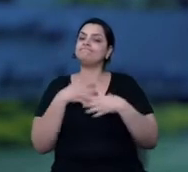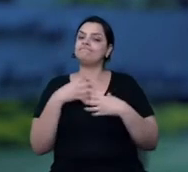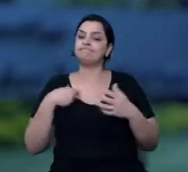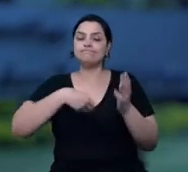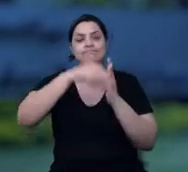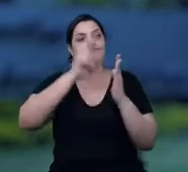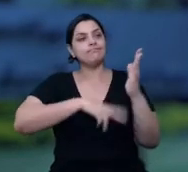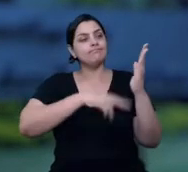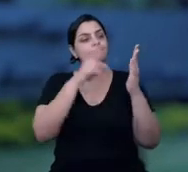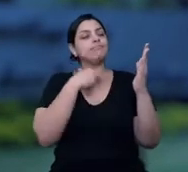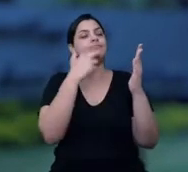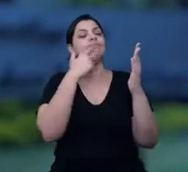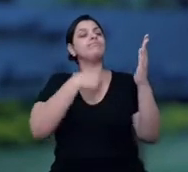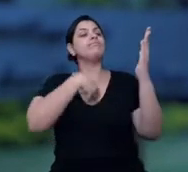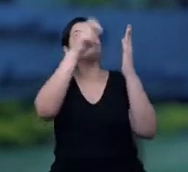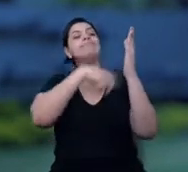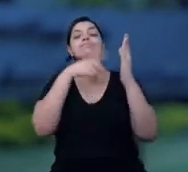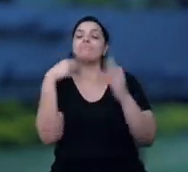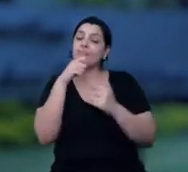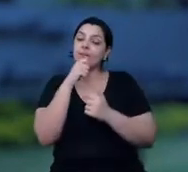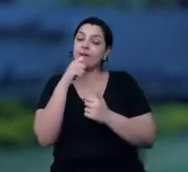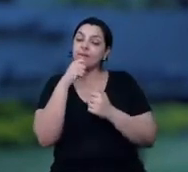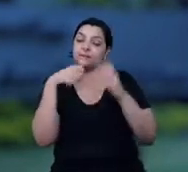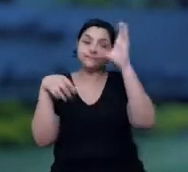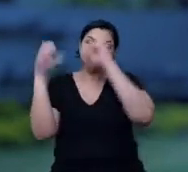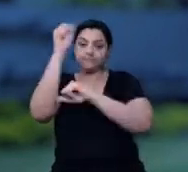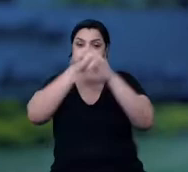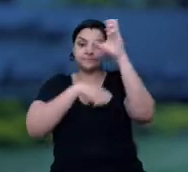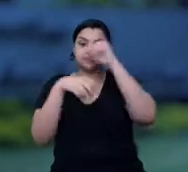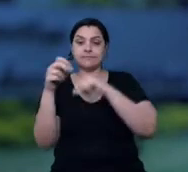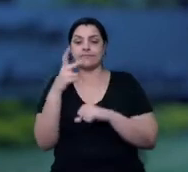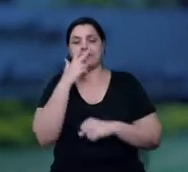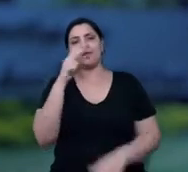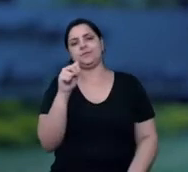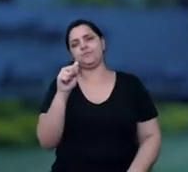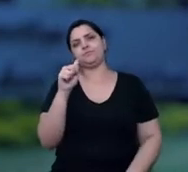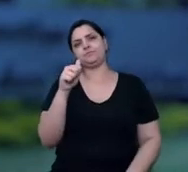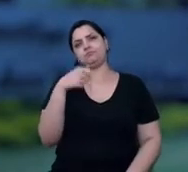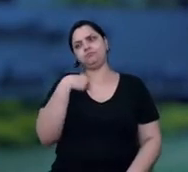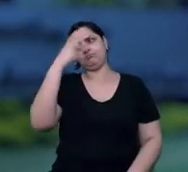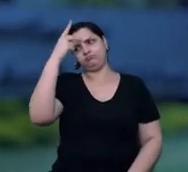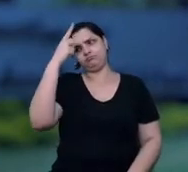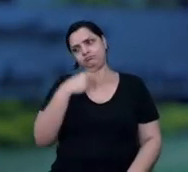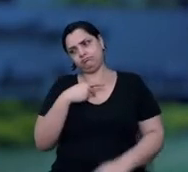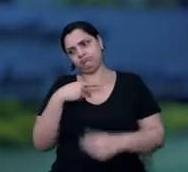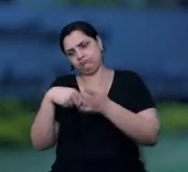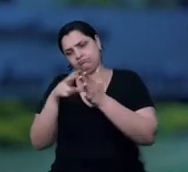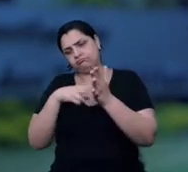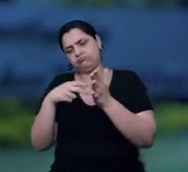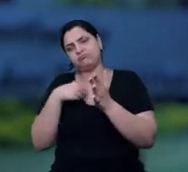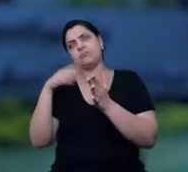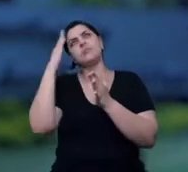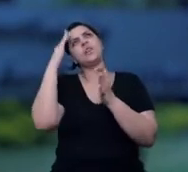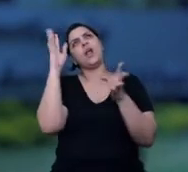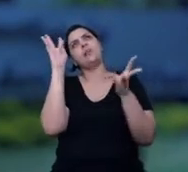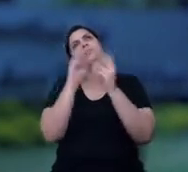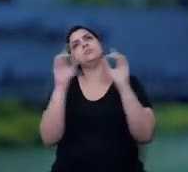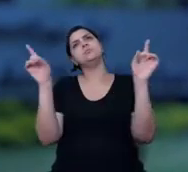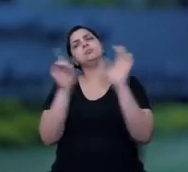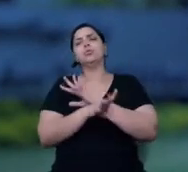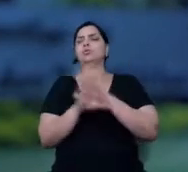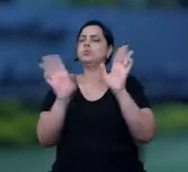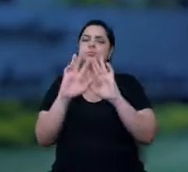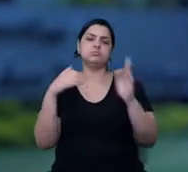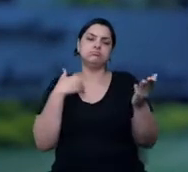E aí eu estou aprendendo. Autodidata parece um termo assim, como se a pessoa já soubesse fazer, mas na verdade é tudo muito estudo, muita prática e